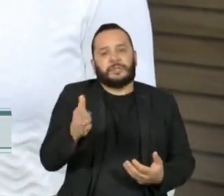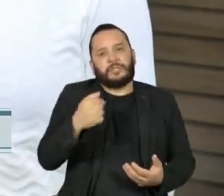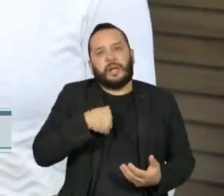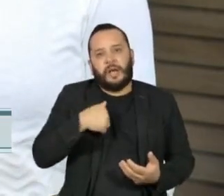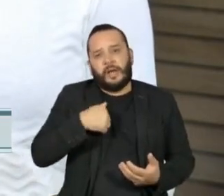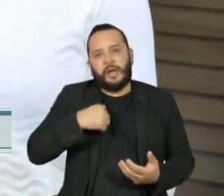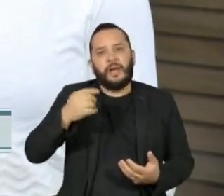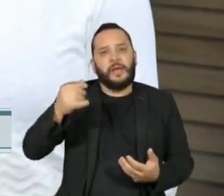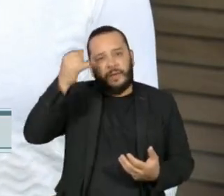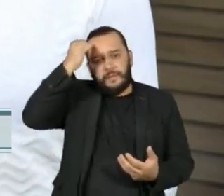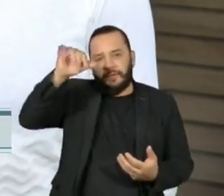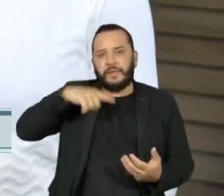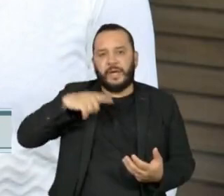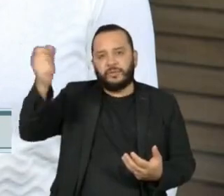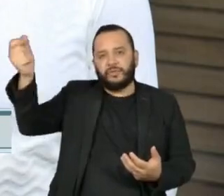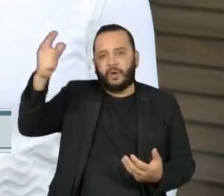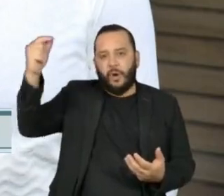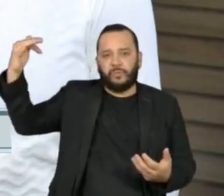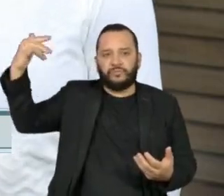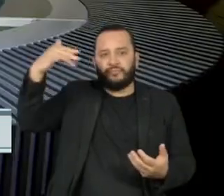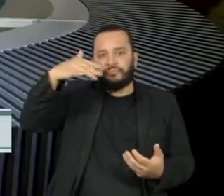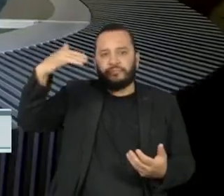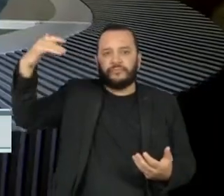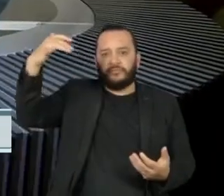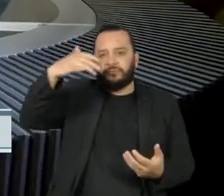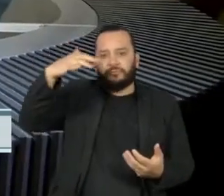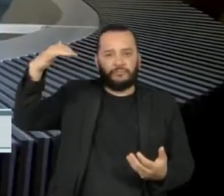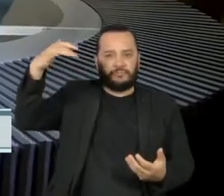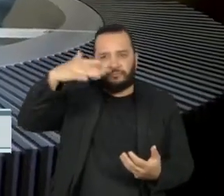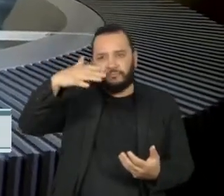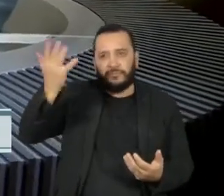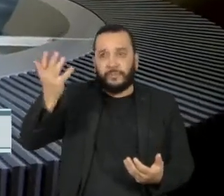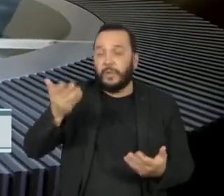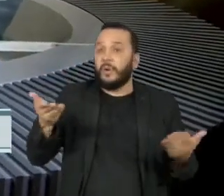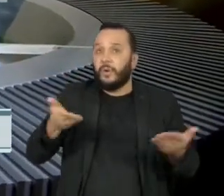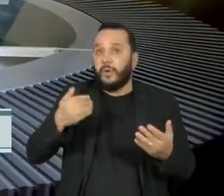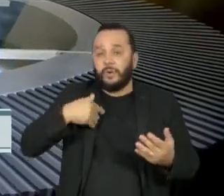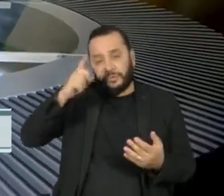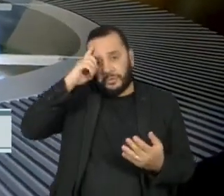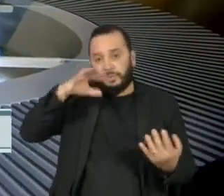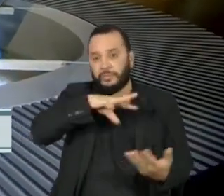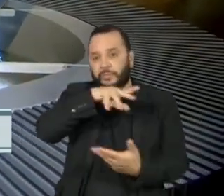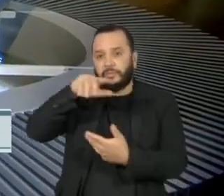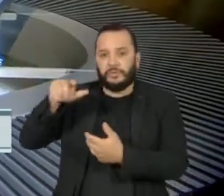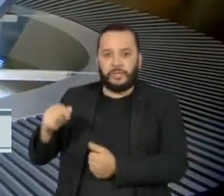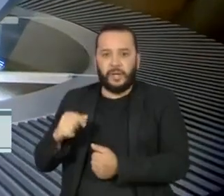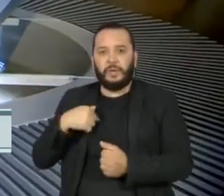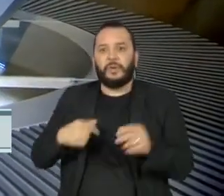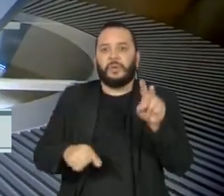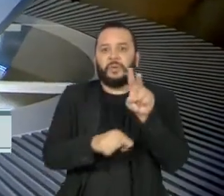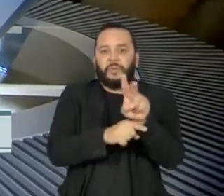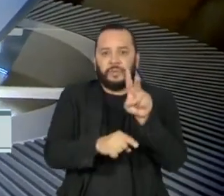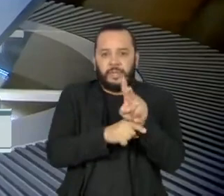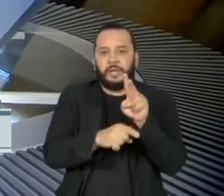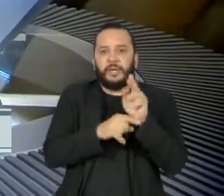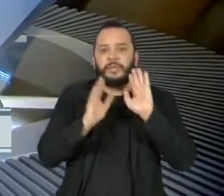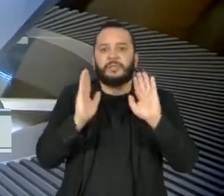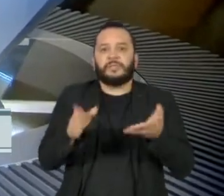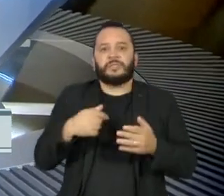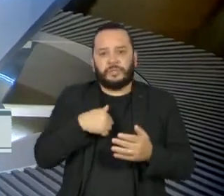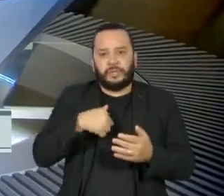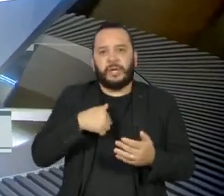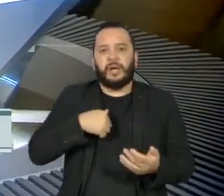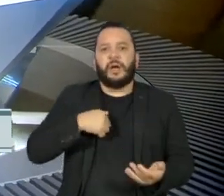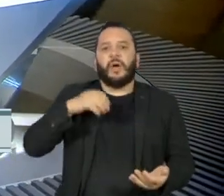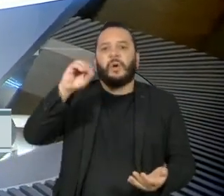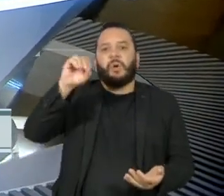raios ultravioletas emitidos pelo sol hoje é o dia internacional para preservação da camada de ozônio Porque nessa data